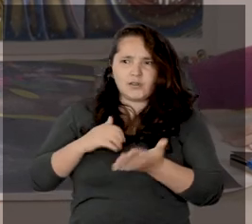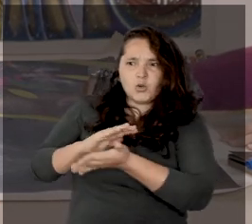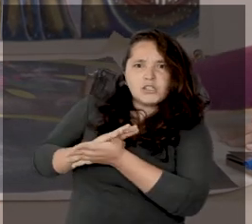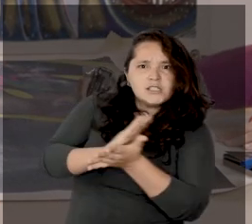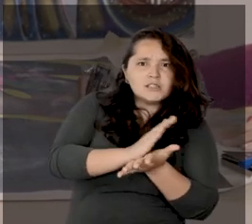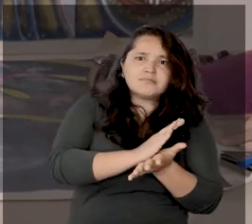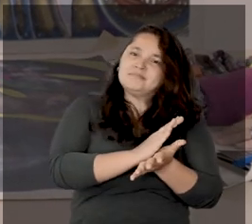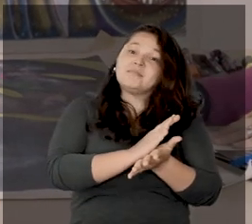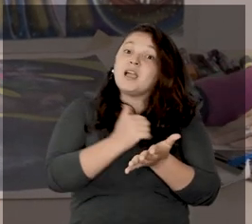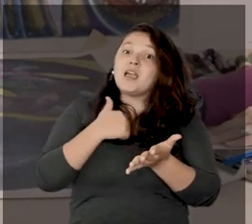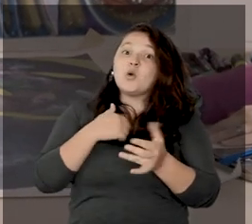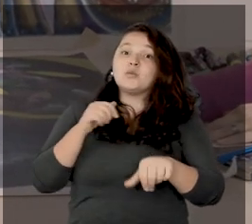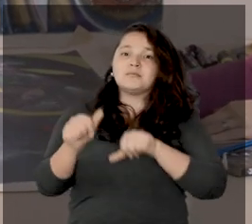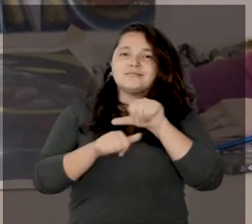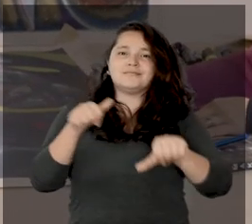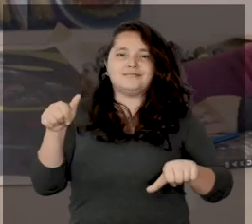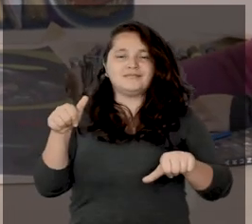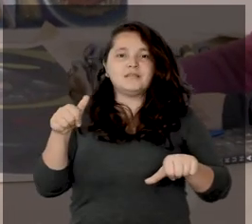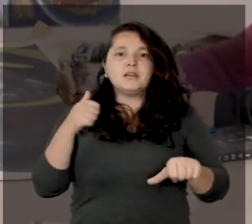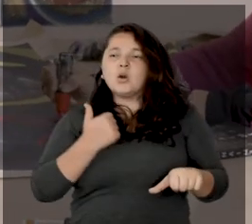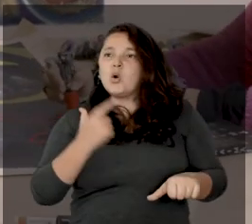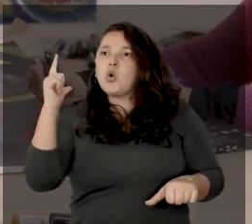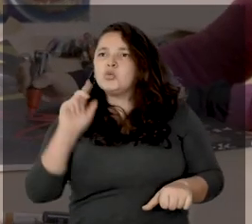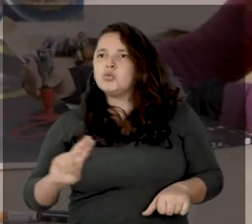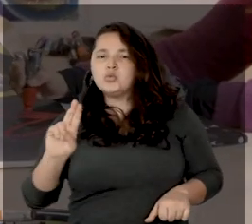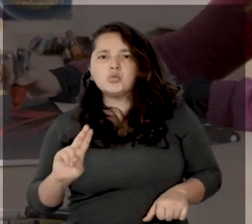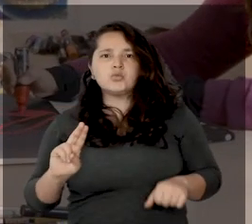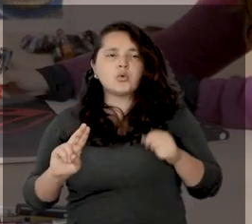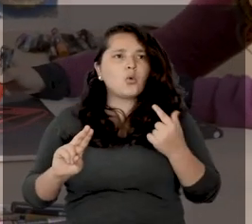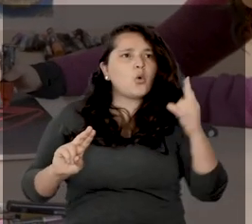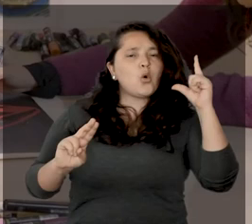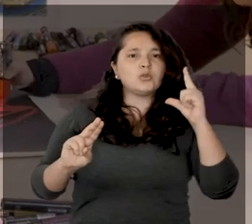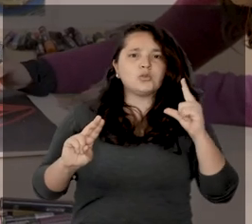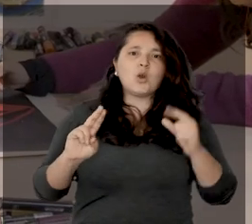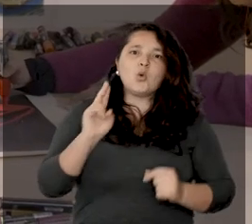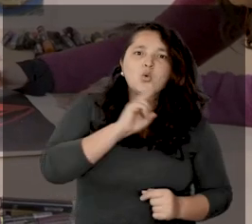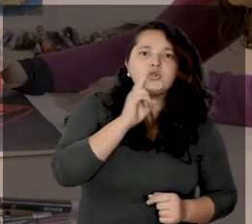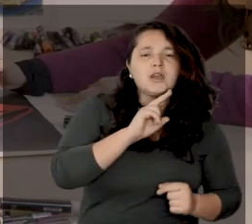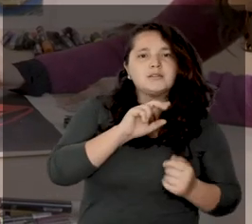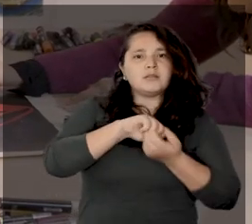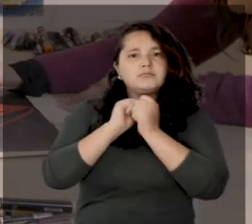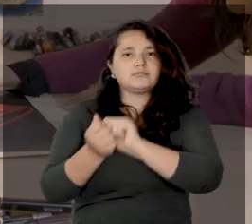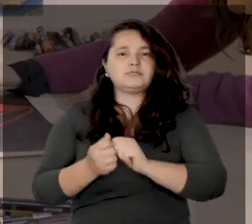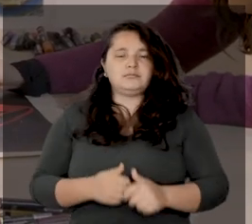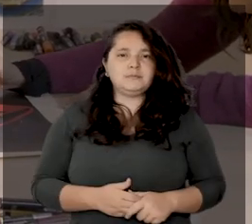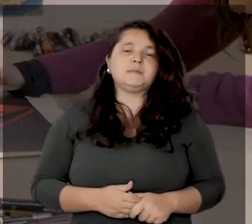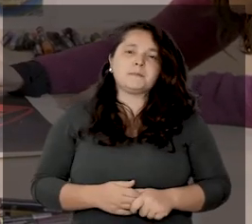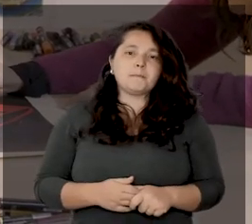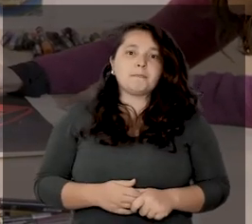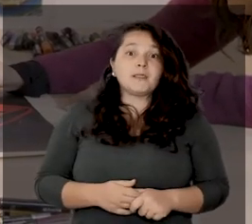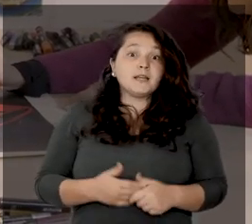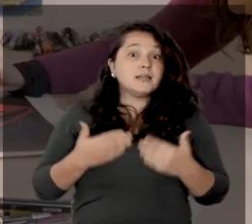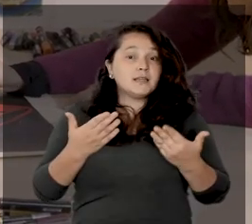de transformar, de dar outras aplicações para atender outras urgências e tal, né, e que